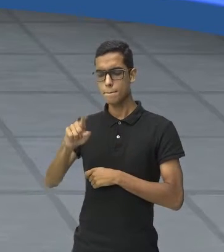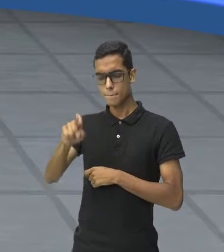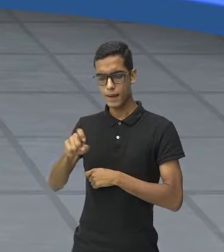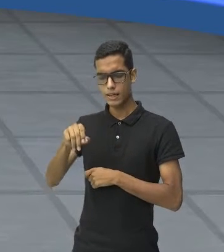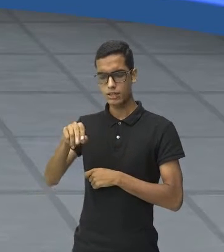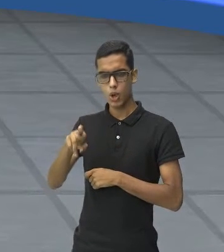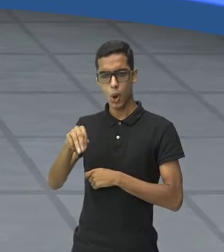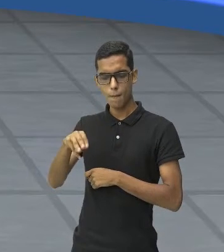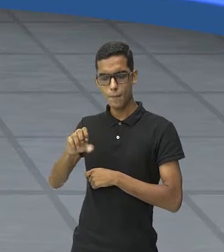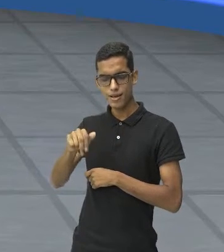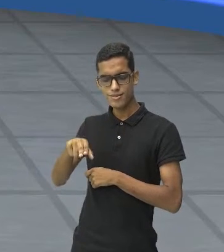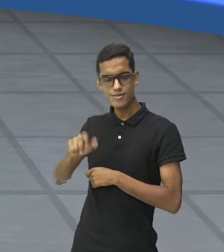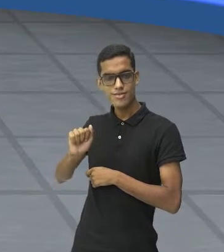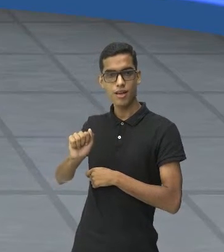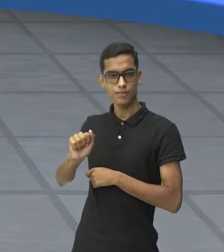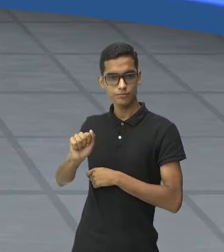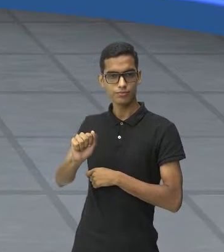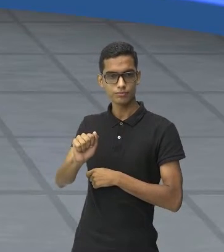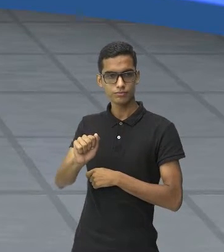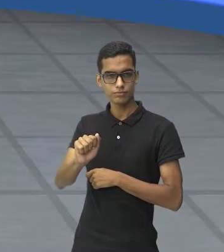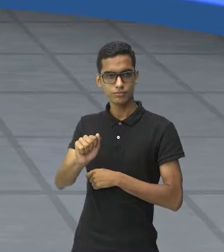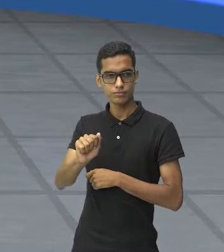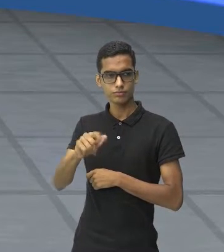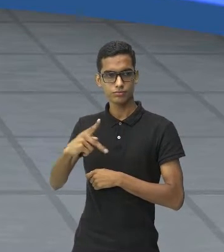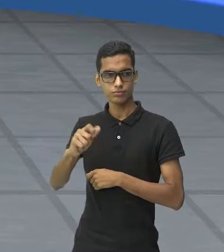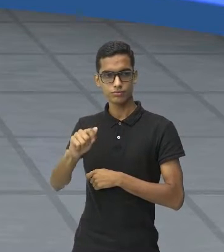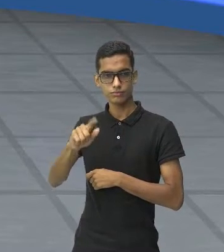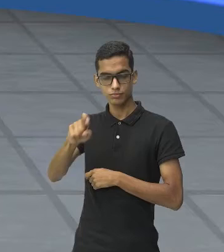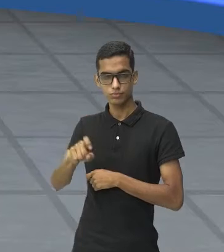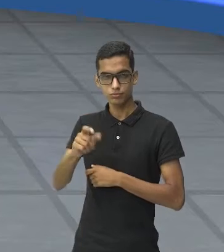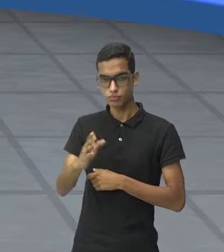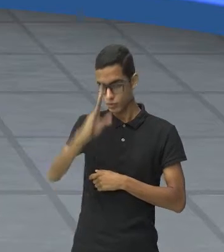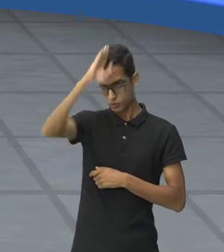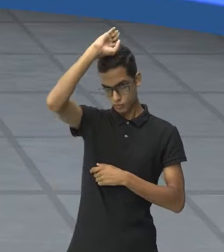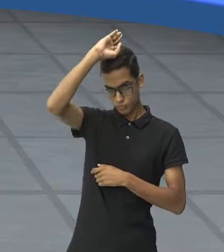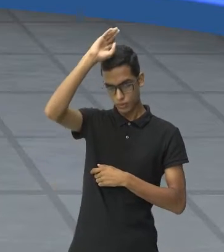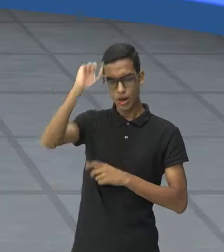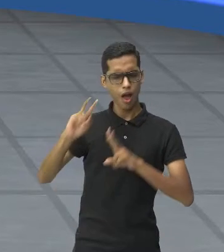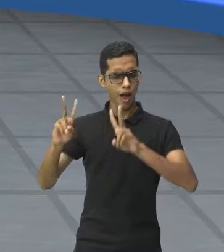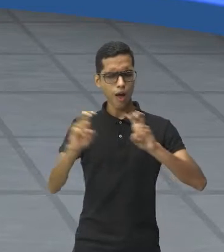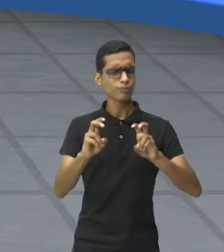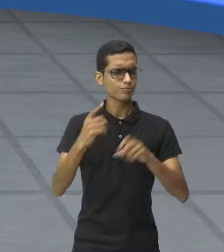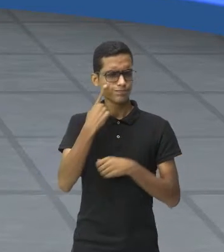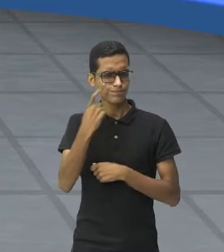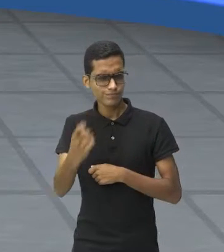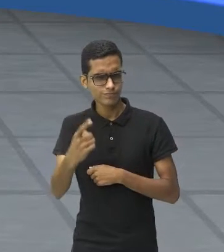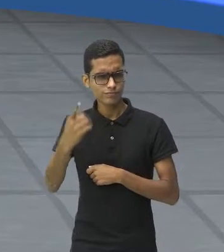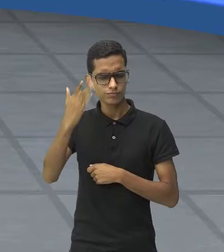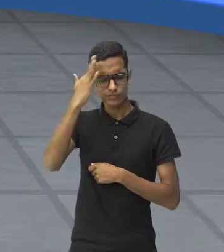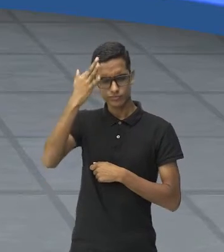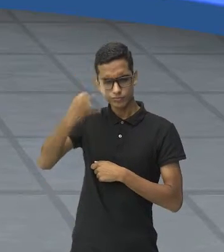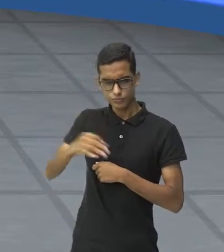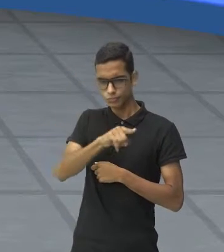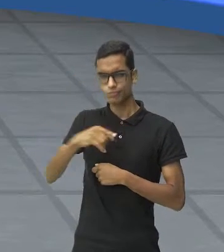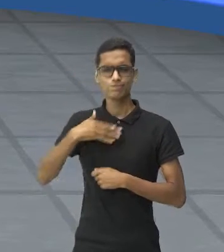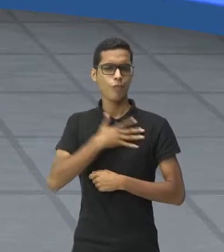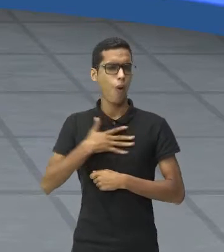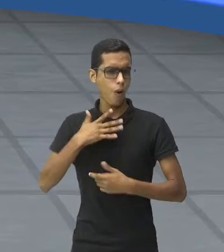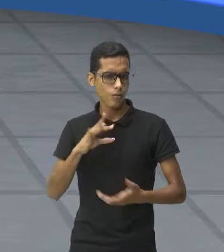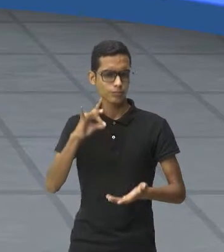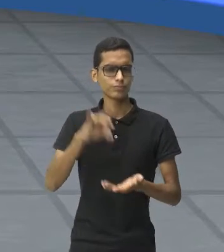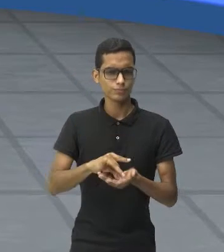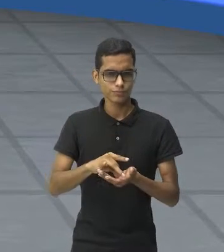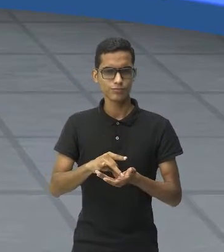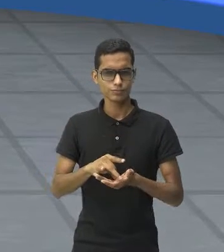vamos aprofundar um pouquinho mais sobre essa temática. É uma temática bastante interessante, eu tenho certeza que vocês irão gostar. Vão